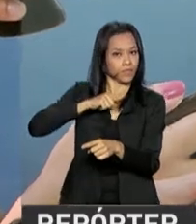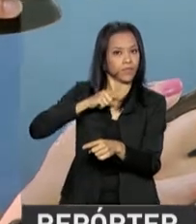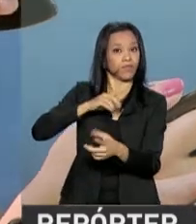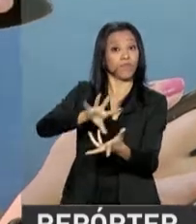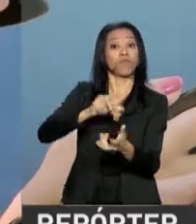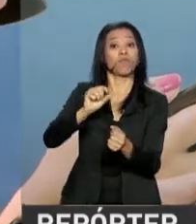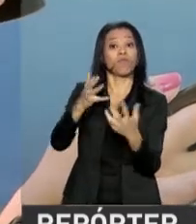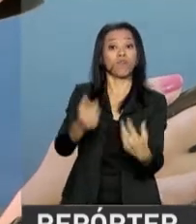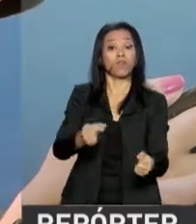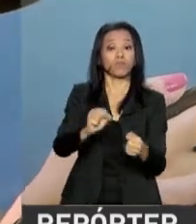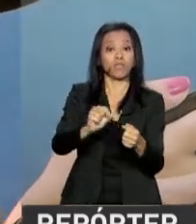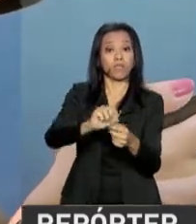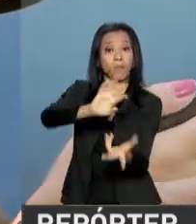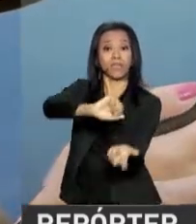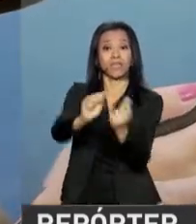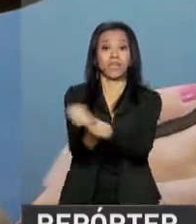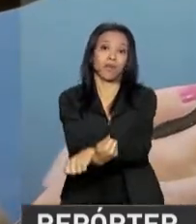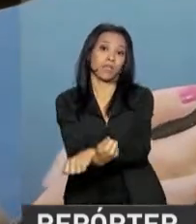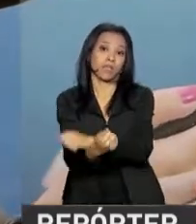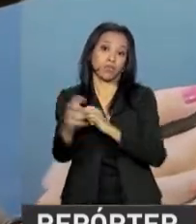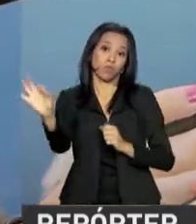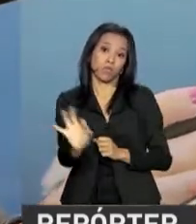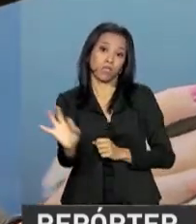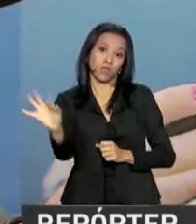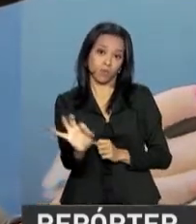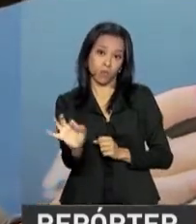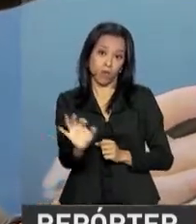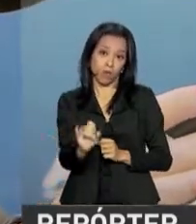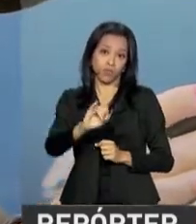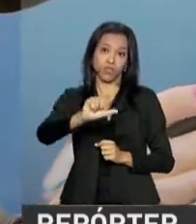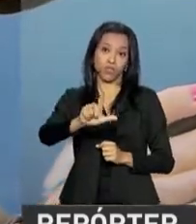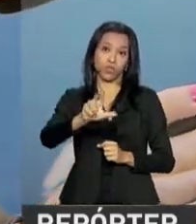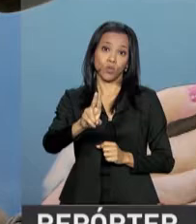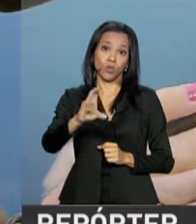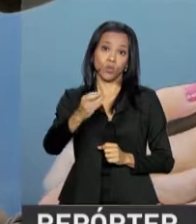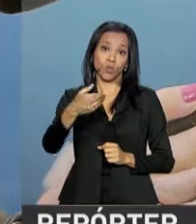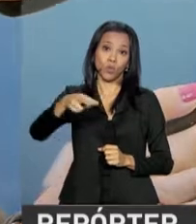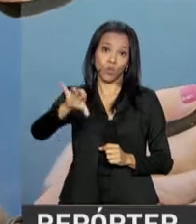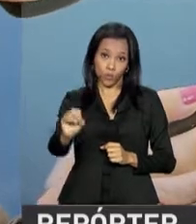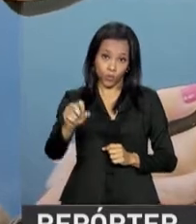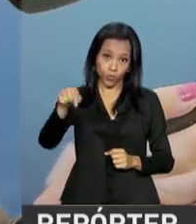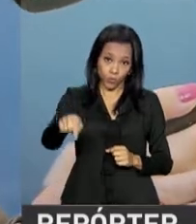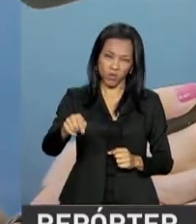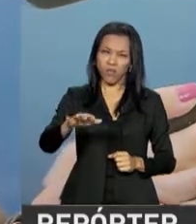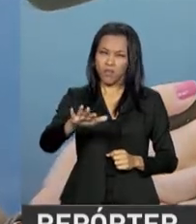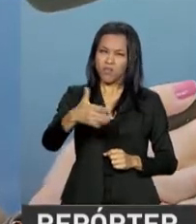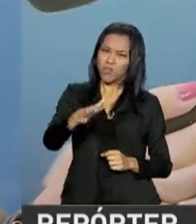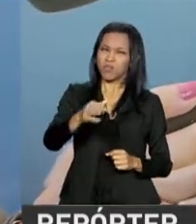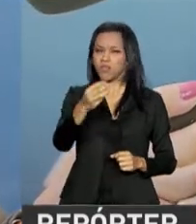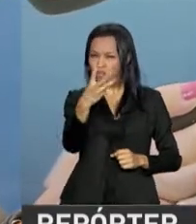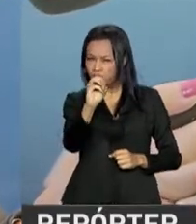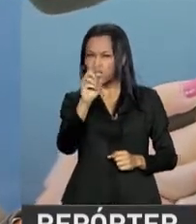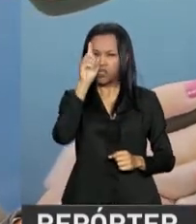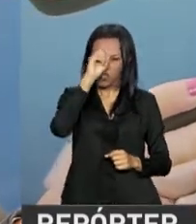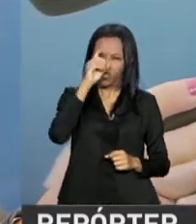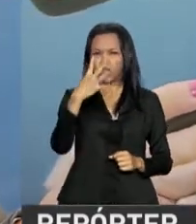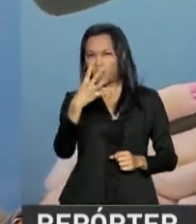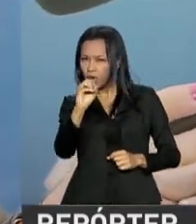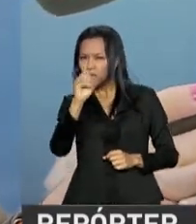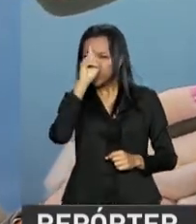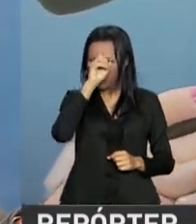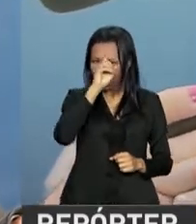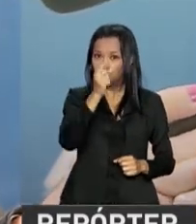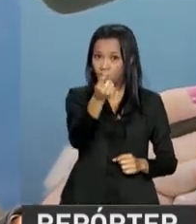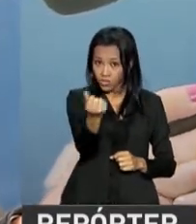uma adaptação ao percentual de lucro de cada contrato imagina que mais 30 dias e em torno de 30 e 40 dias de